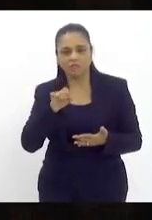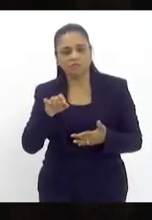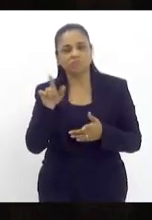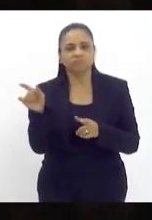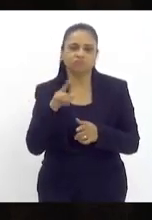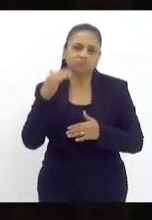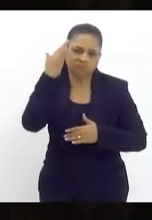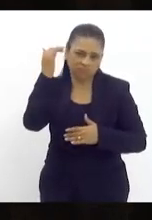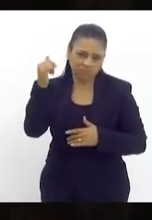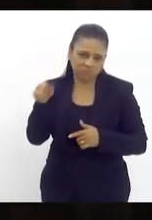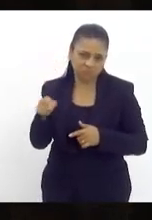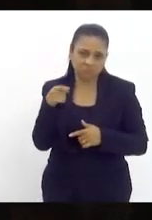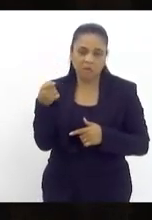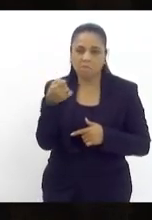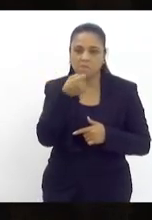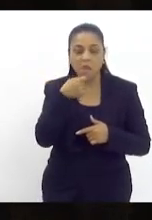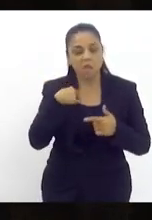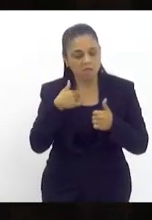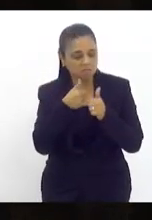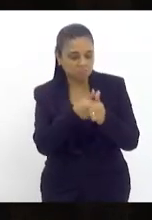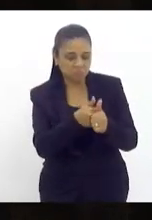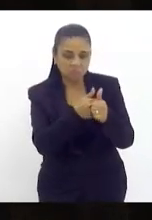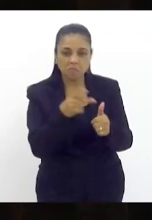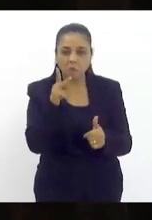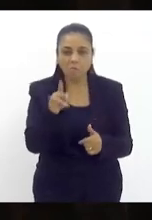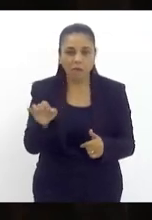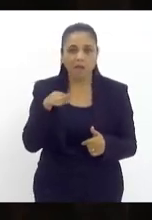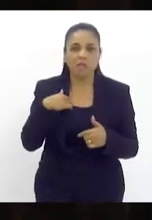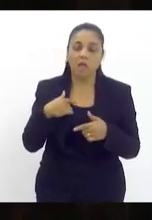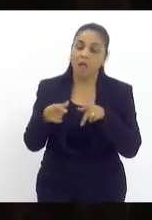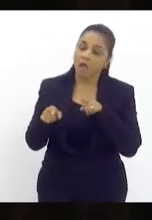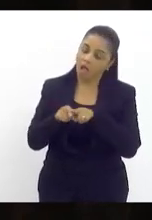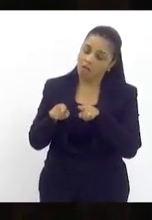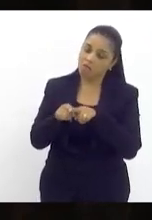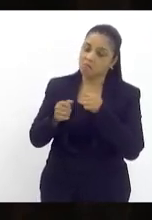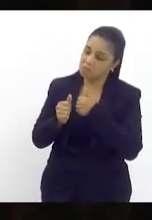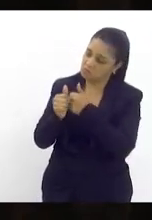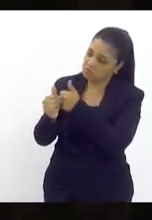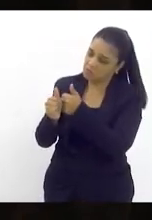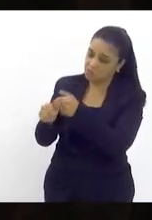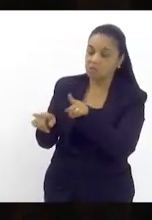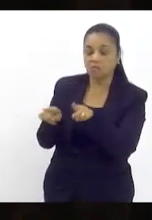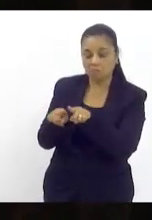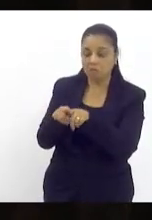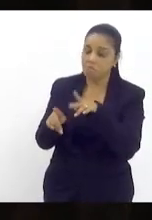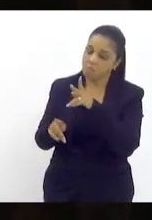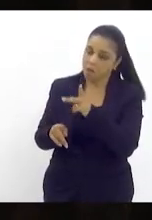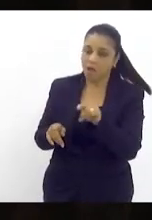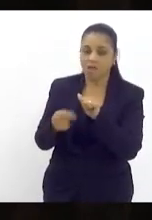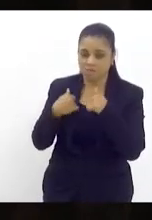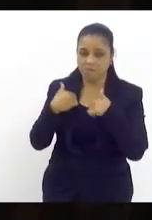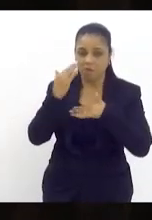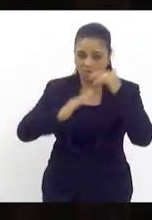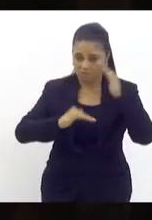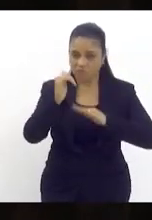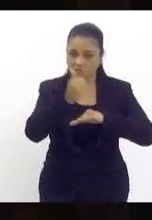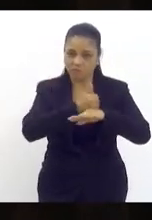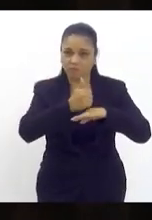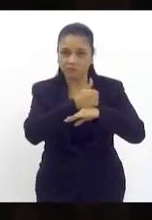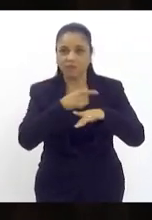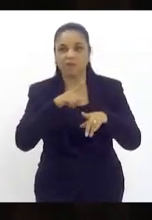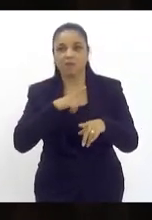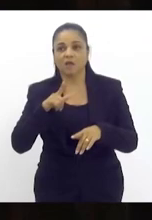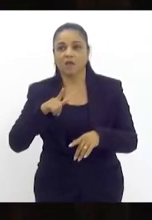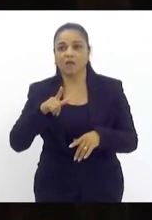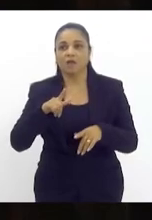falou, né, eu segui os passos do meu pai. Eu falei, eu segui os passos, né, do meu pai também. Né, e estava o Tirso Meirelles,